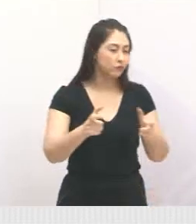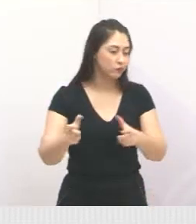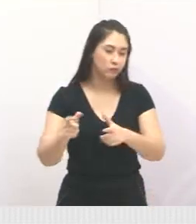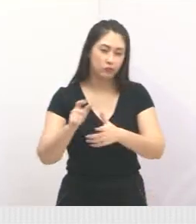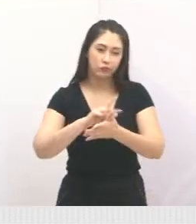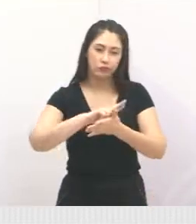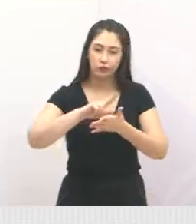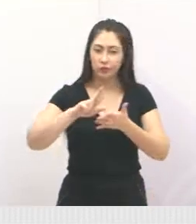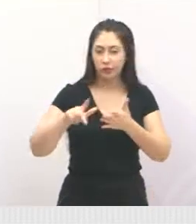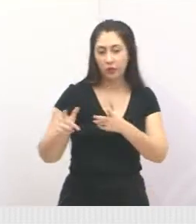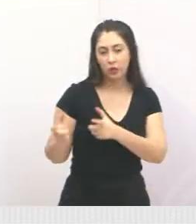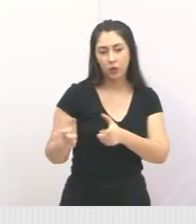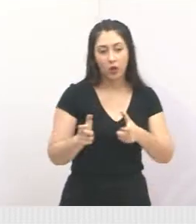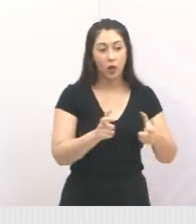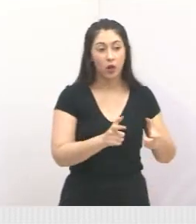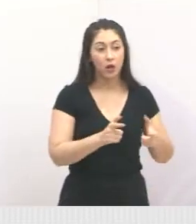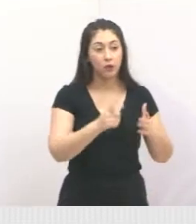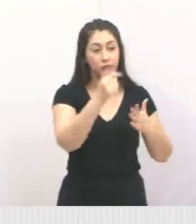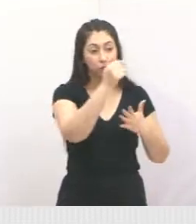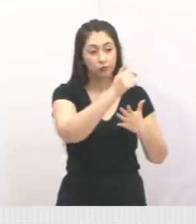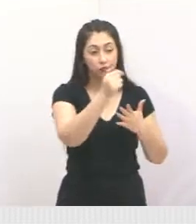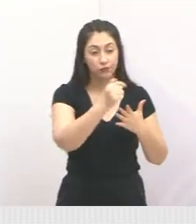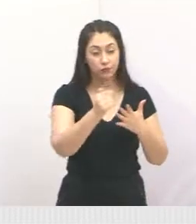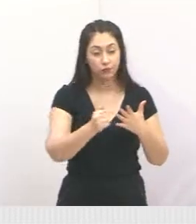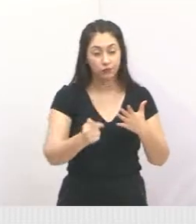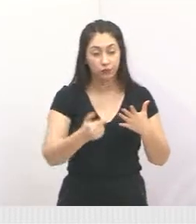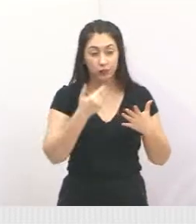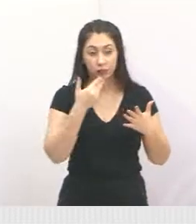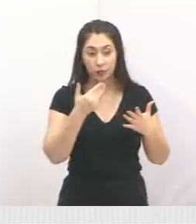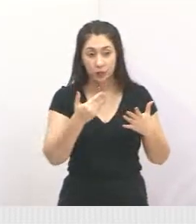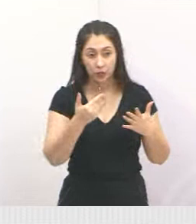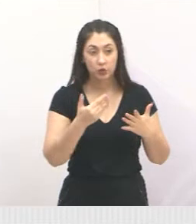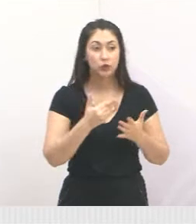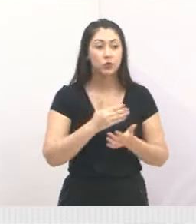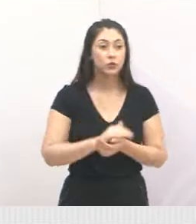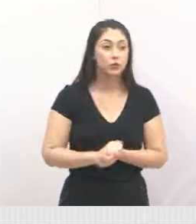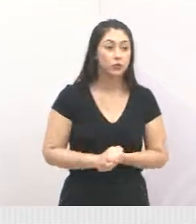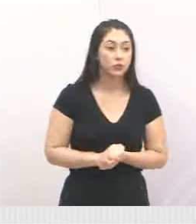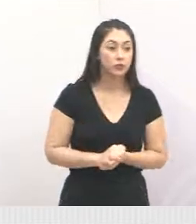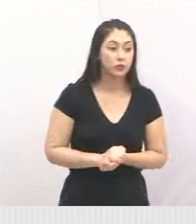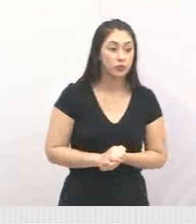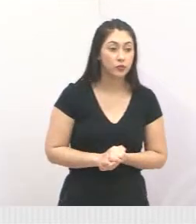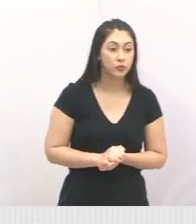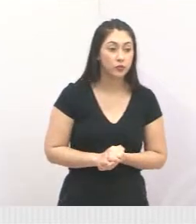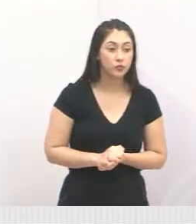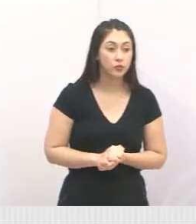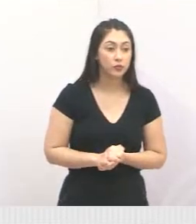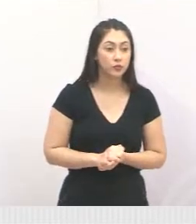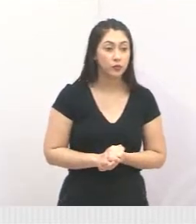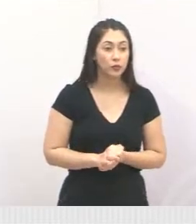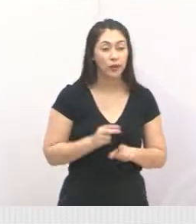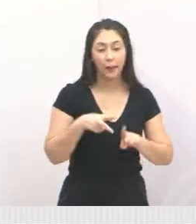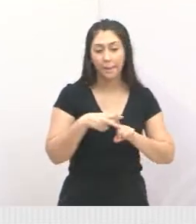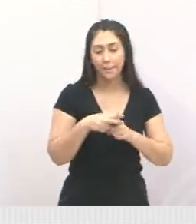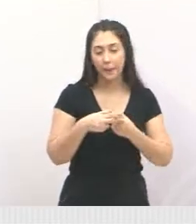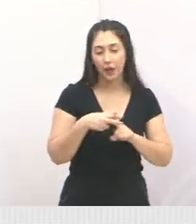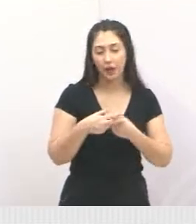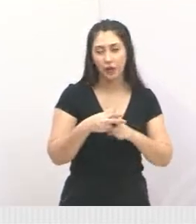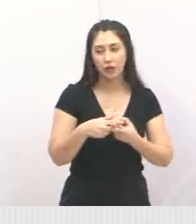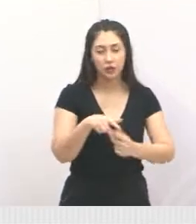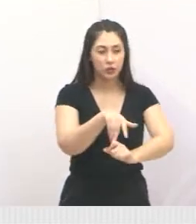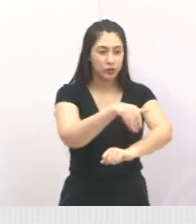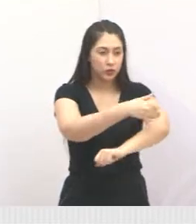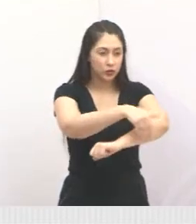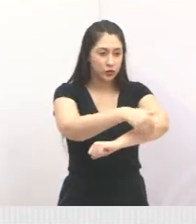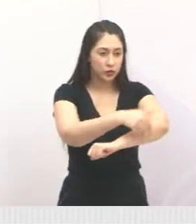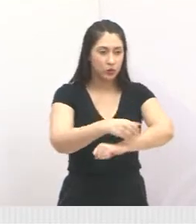Jardim Paraíso. Todas essas esses pedidos do 410 ao 434 é manutenção asfáltica, tá?